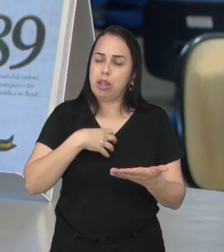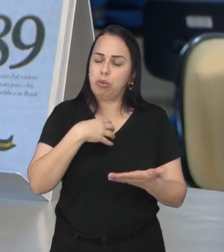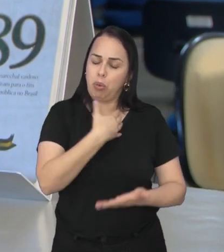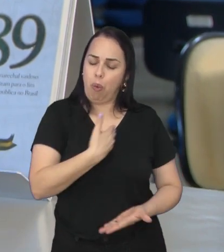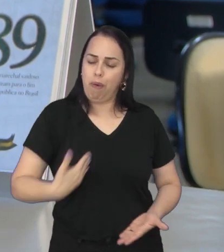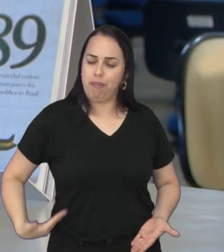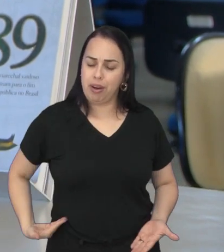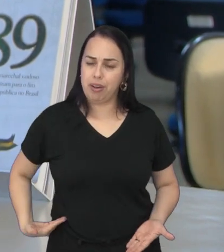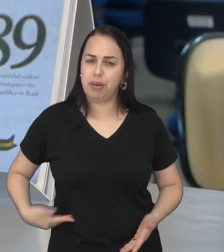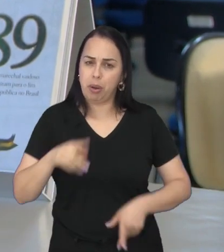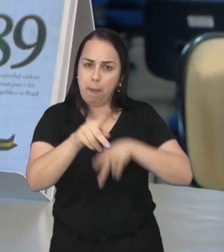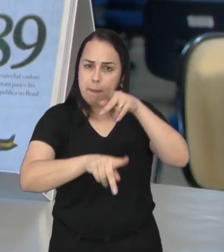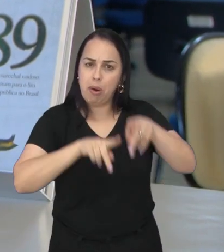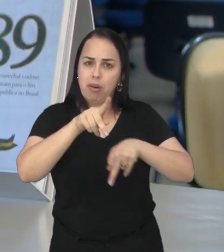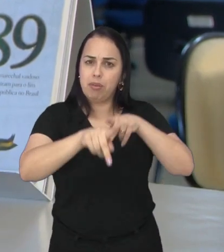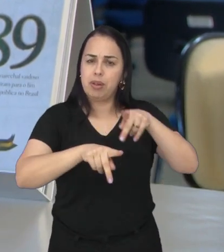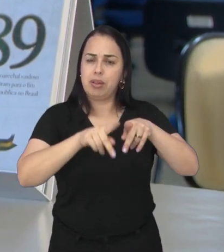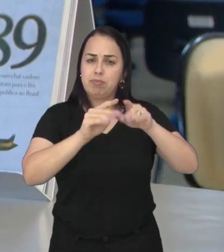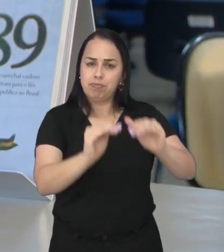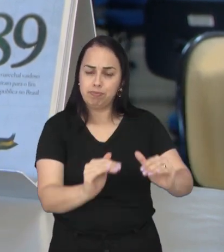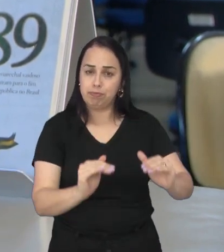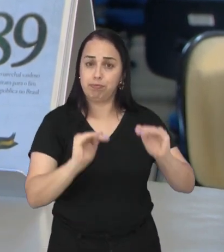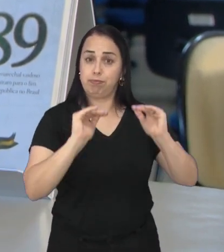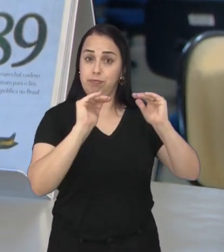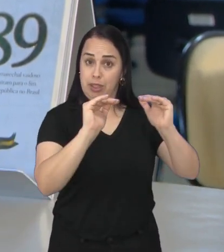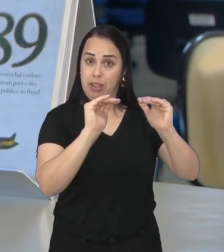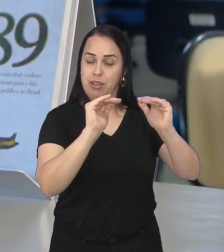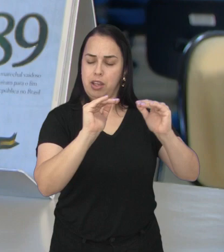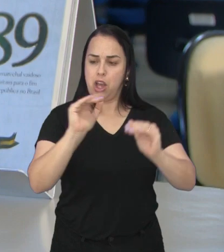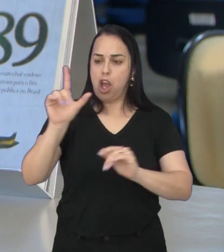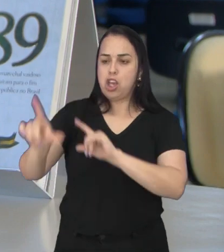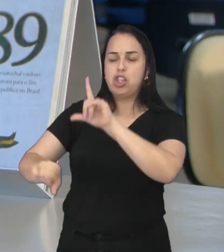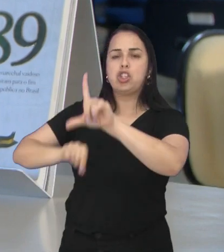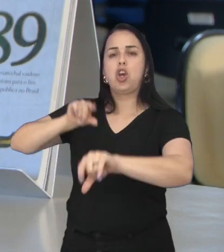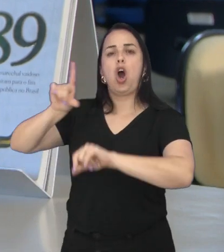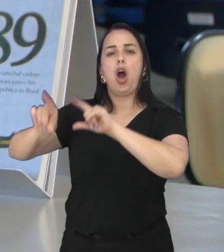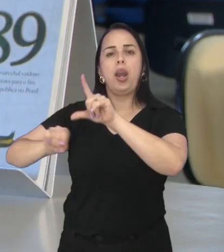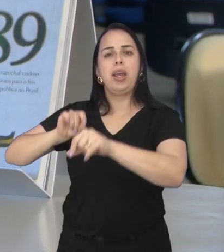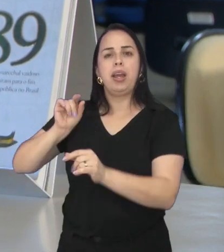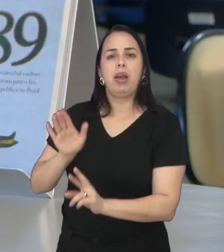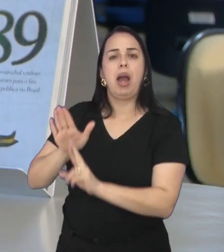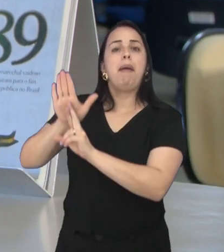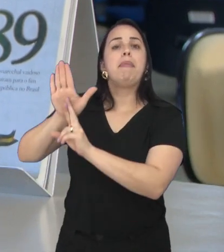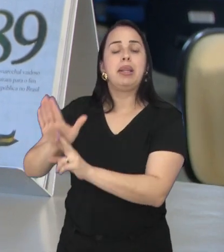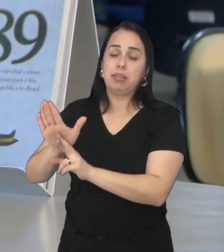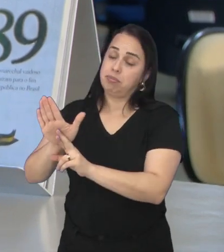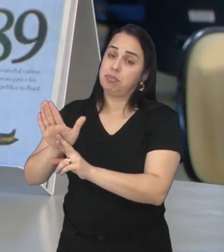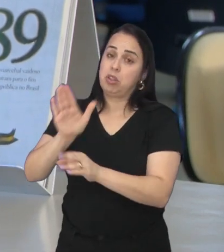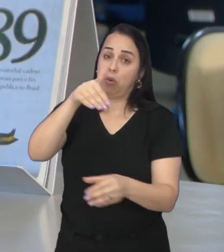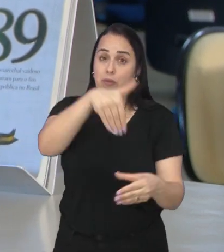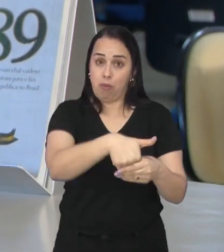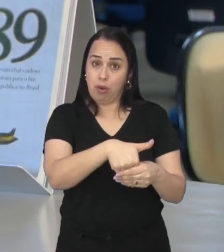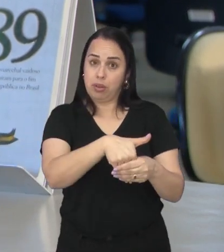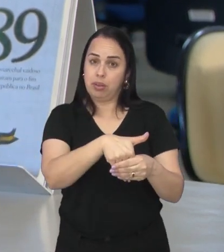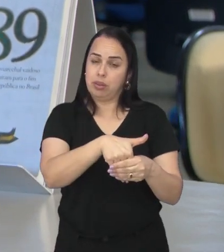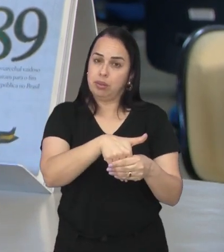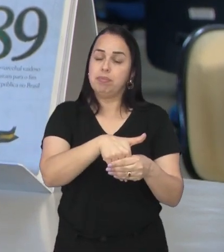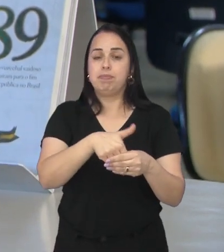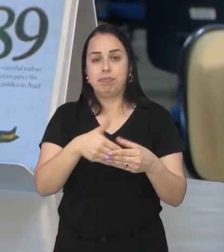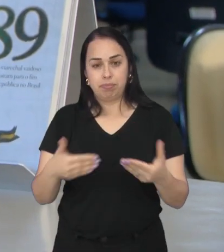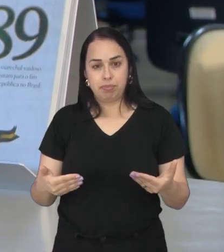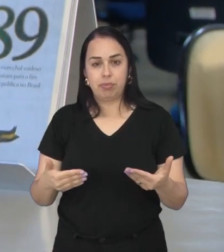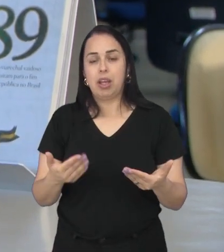forma de governo em que o povo é soberano e elege seus representantes de forma indireta